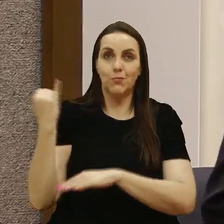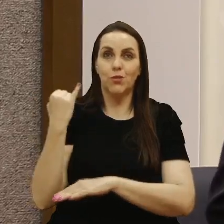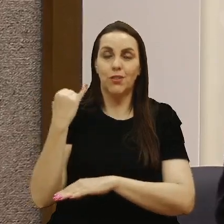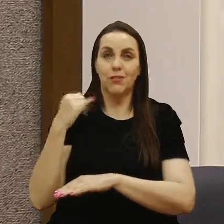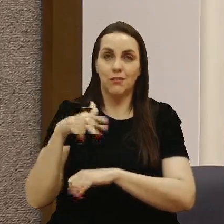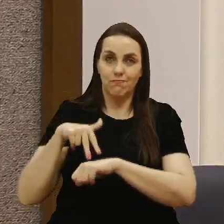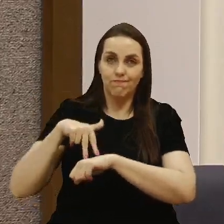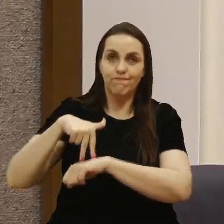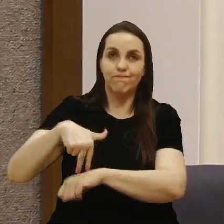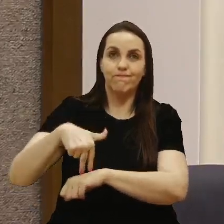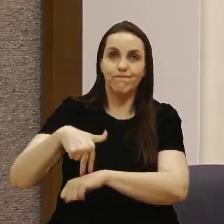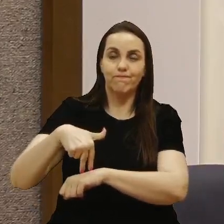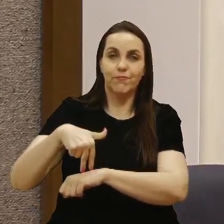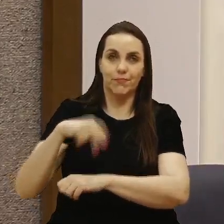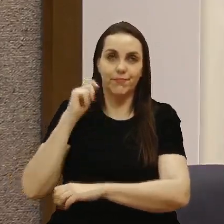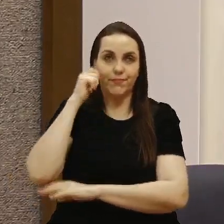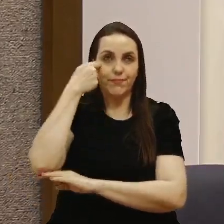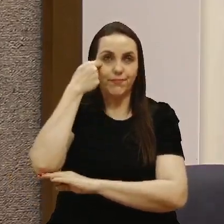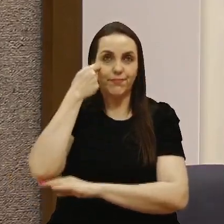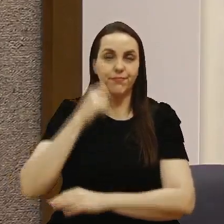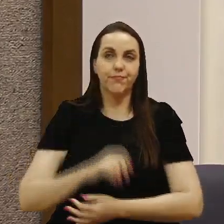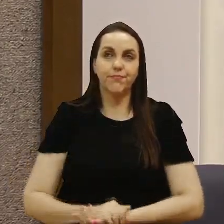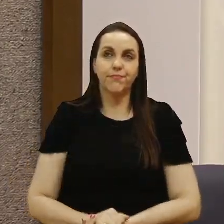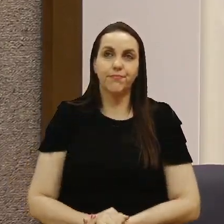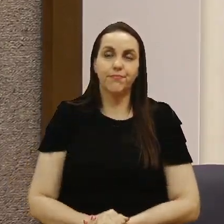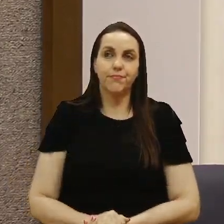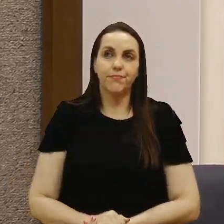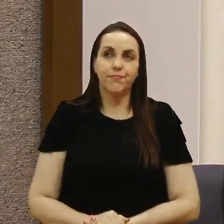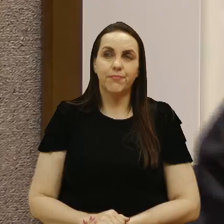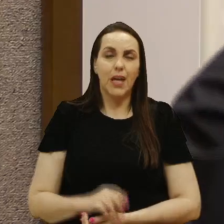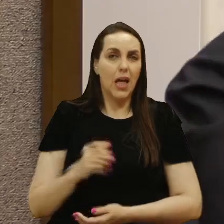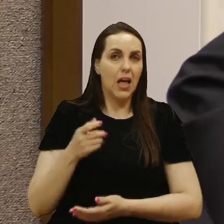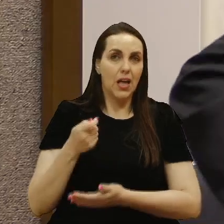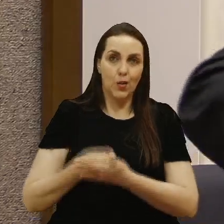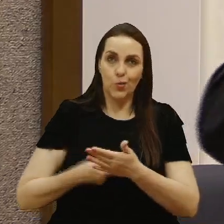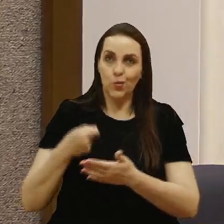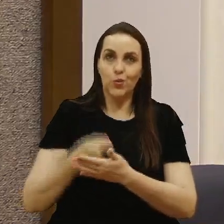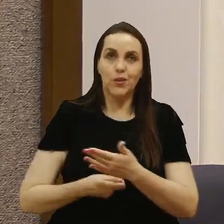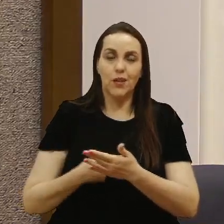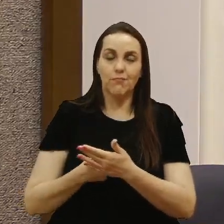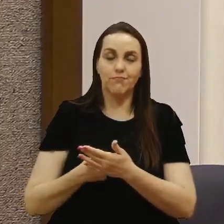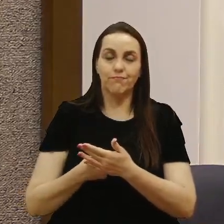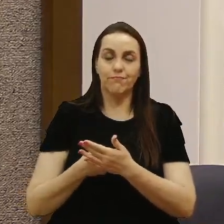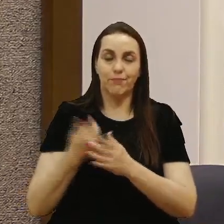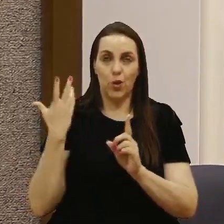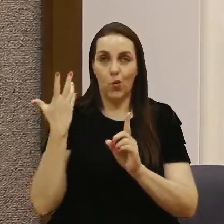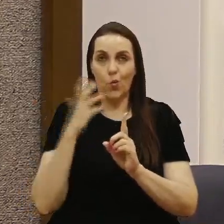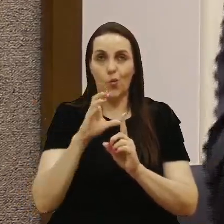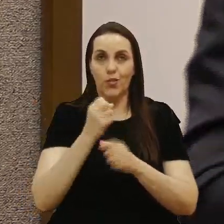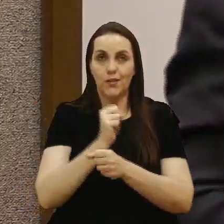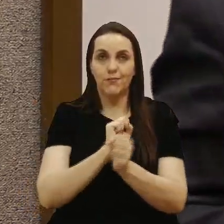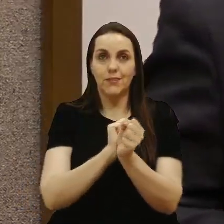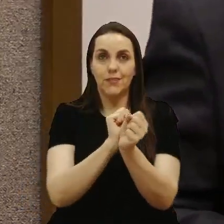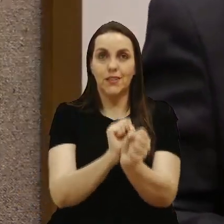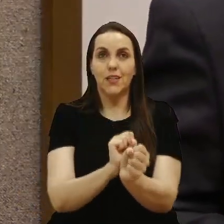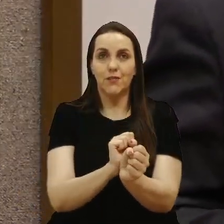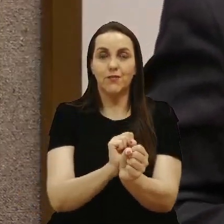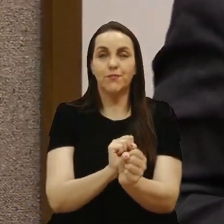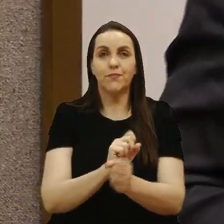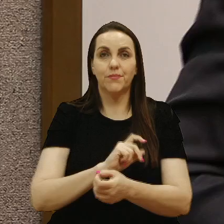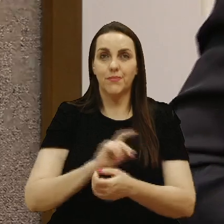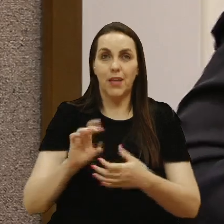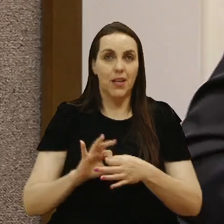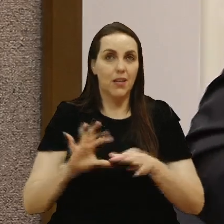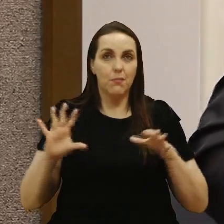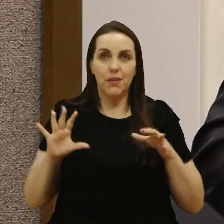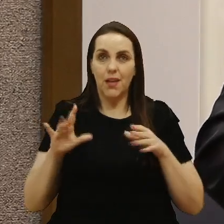negra. E essa luta contra a escravidão, né? Liberdade do seu povo, acho